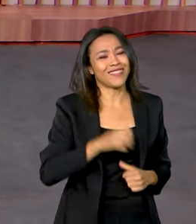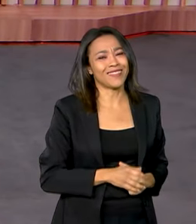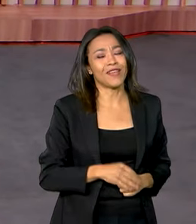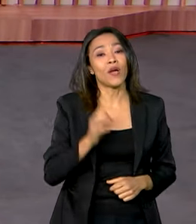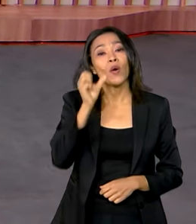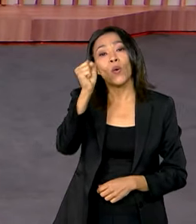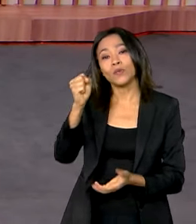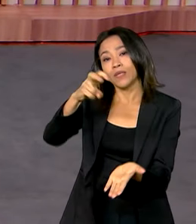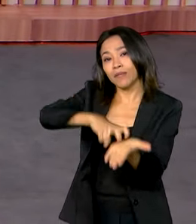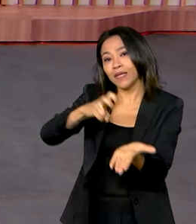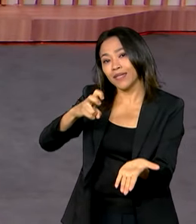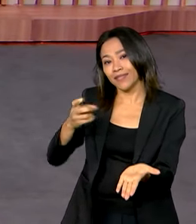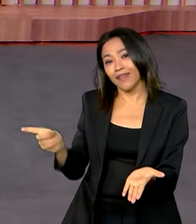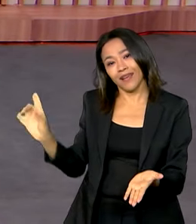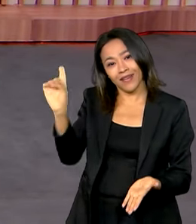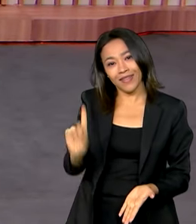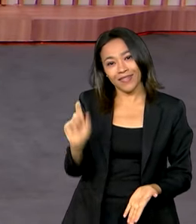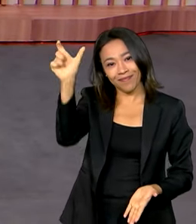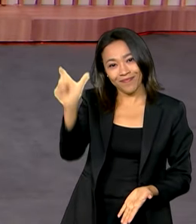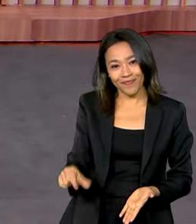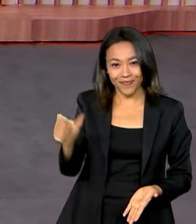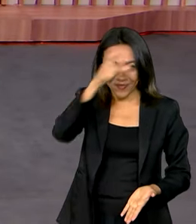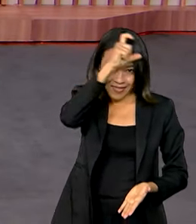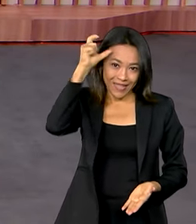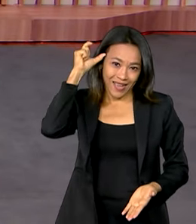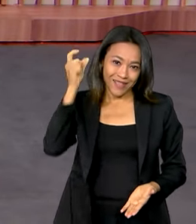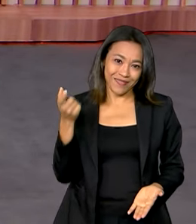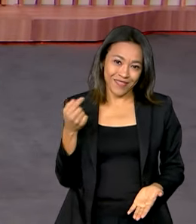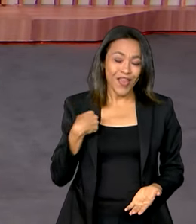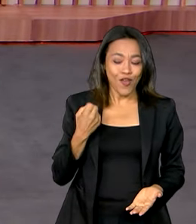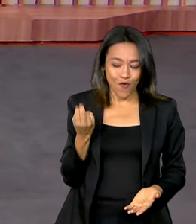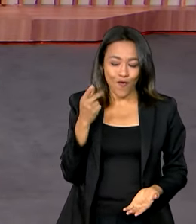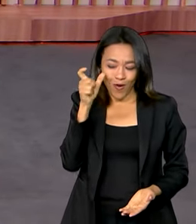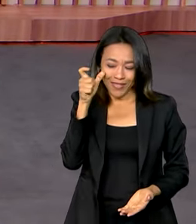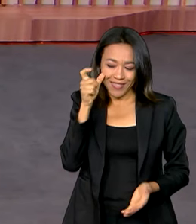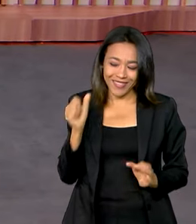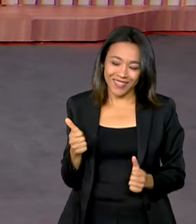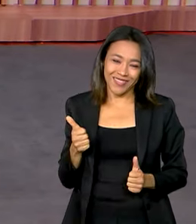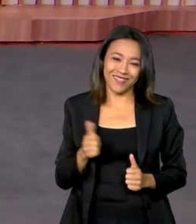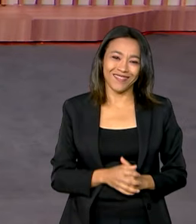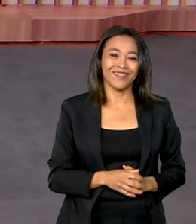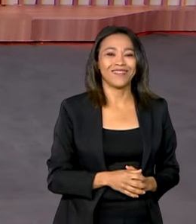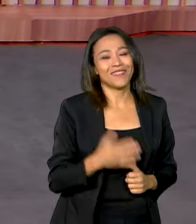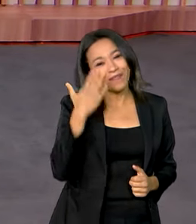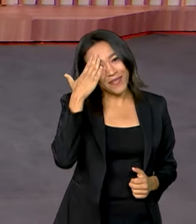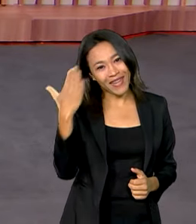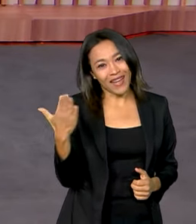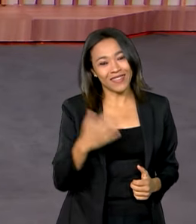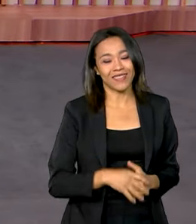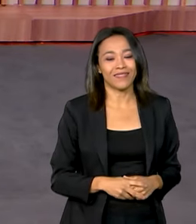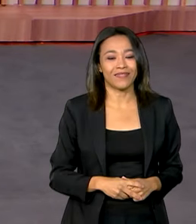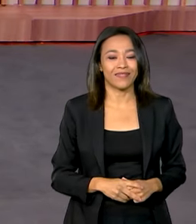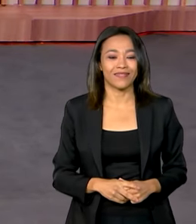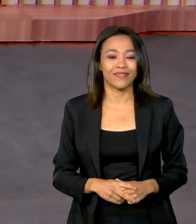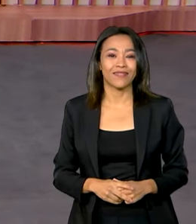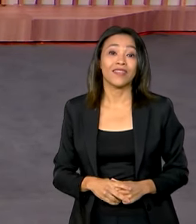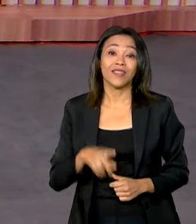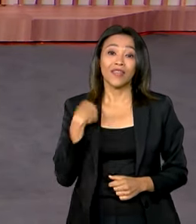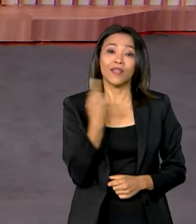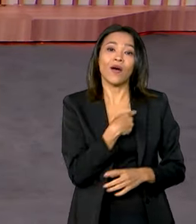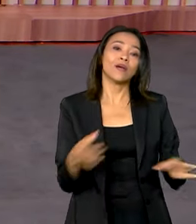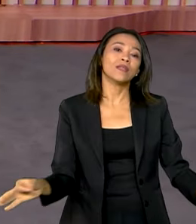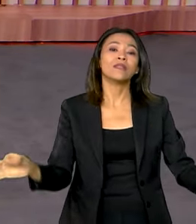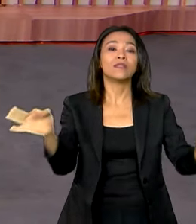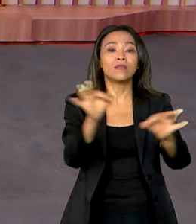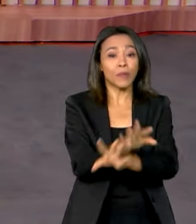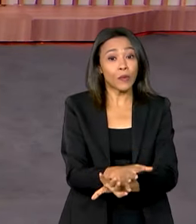das 8 da manhã Ricardo lewandovski no Bom dia Ministro eu vou assistir vá obrigada agradeço e o Brasil em dia fica por